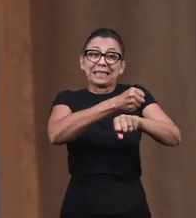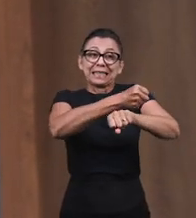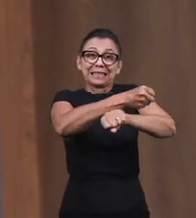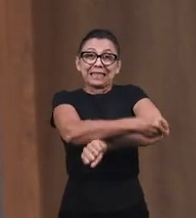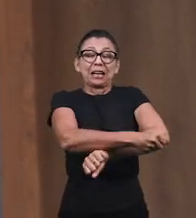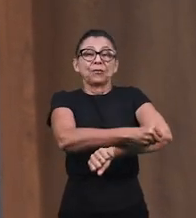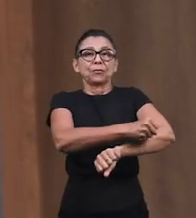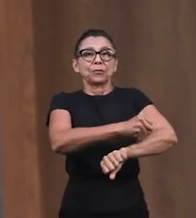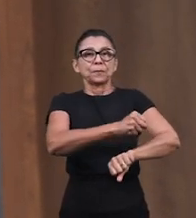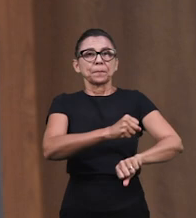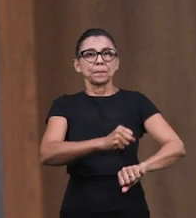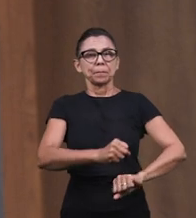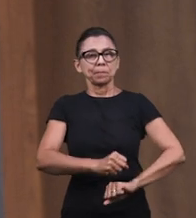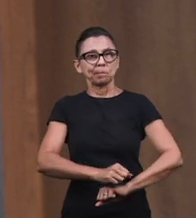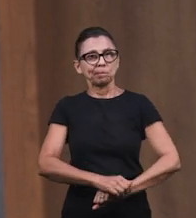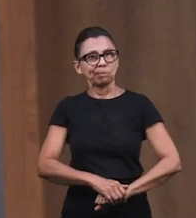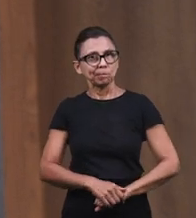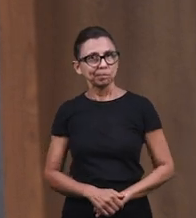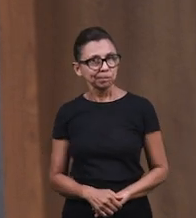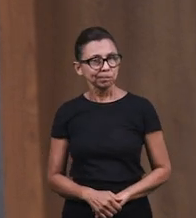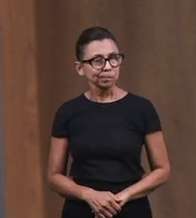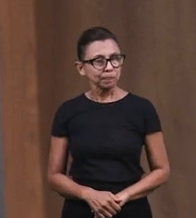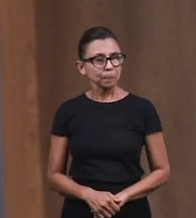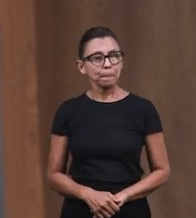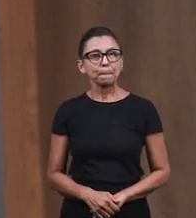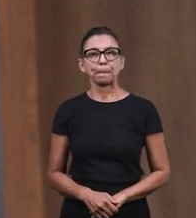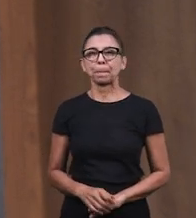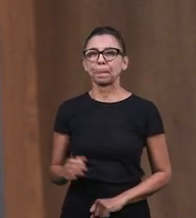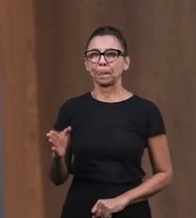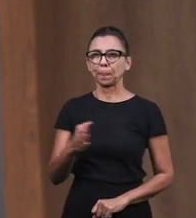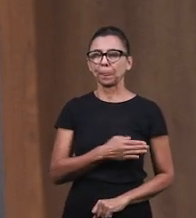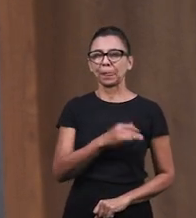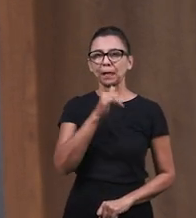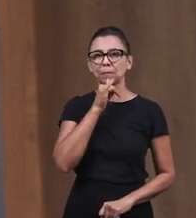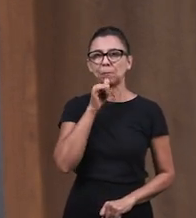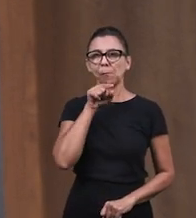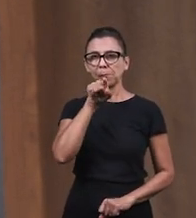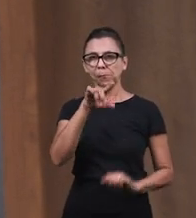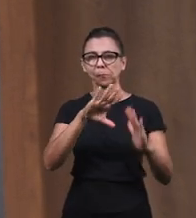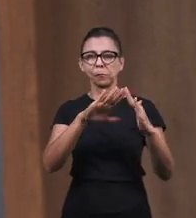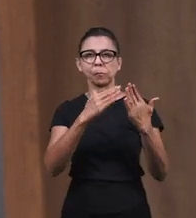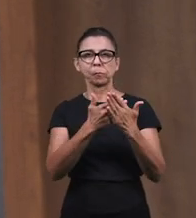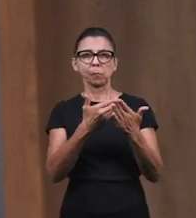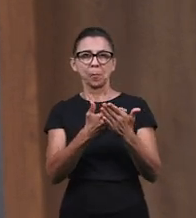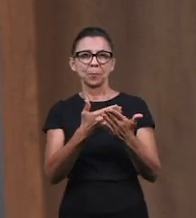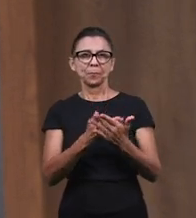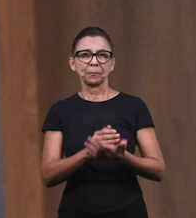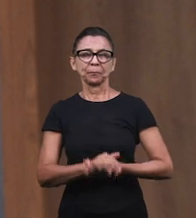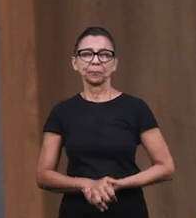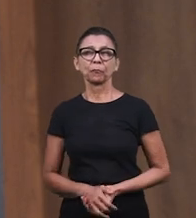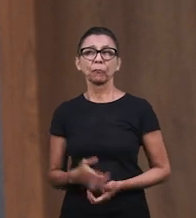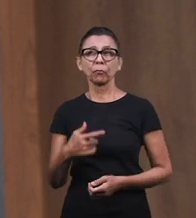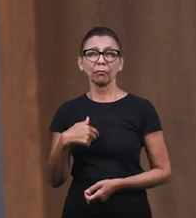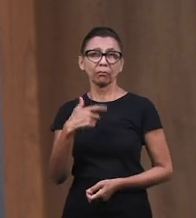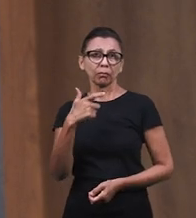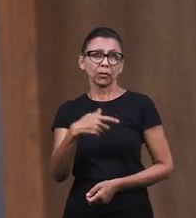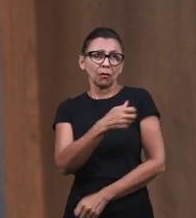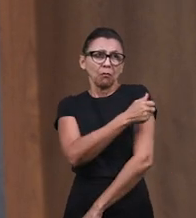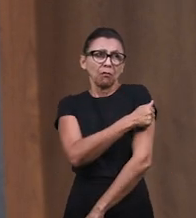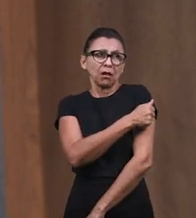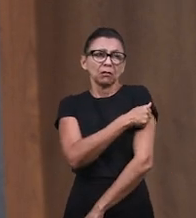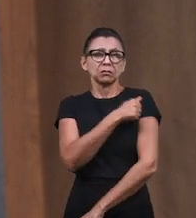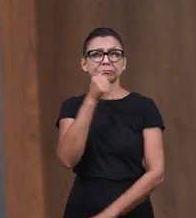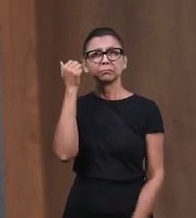outros. E talvez algum adolescente até pense, lá na sua escola, que é um aluno como todos os outros, que ninguém está te